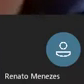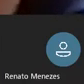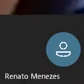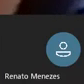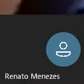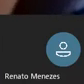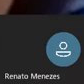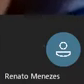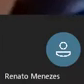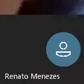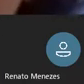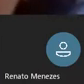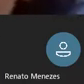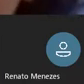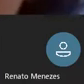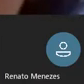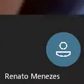meu filho.